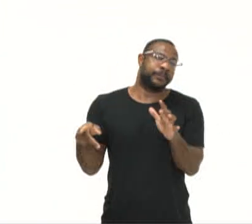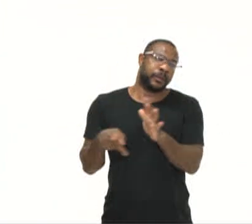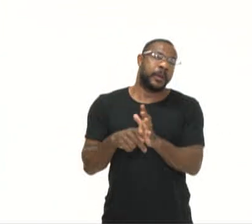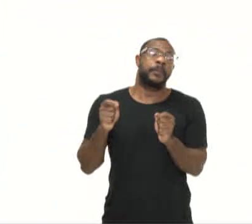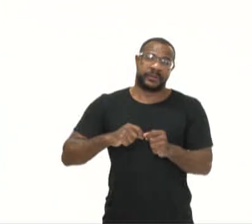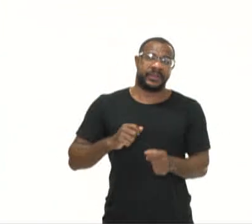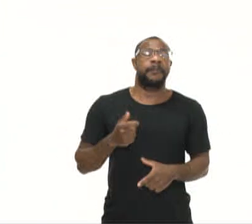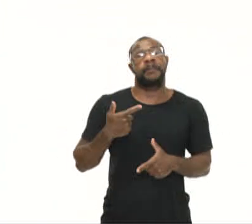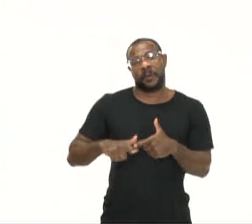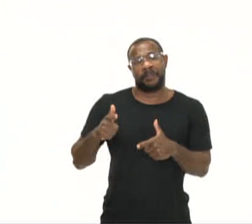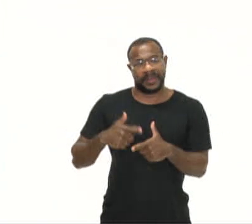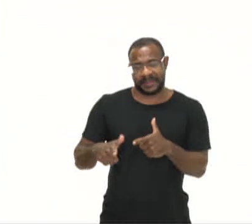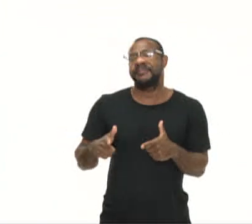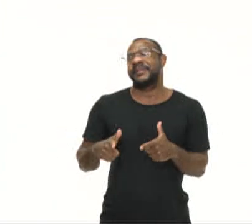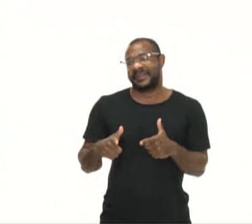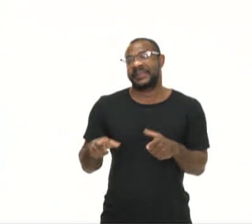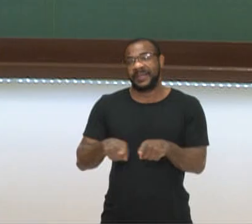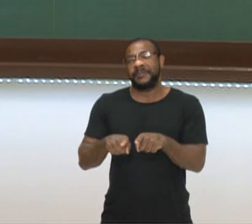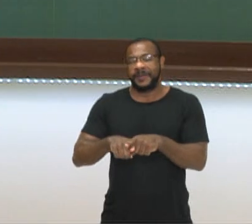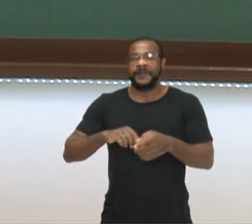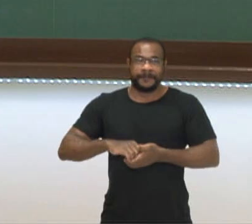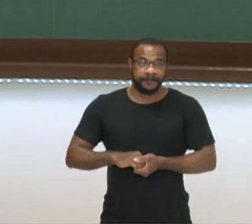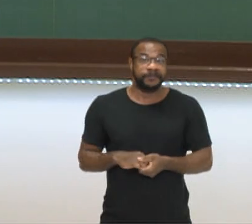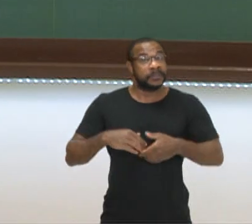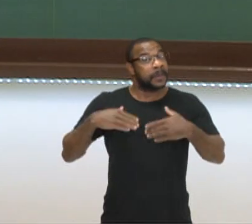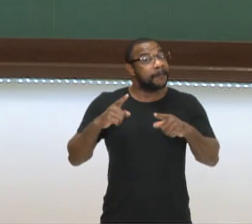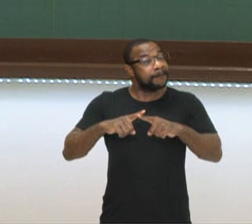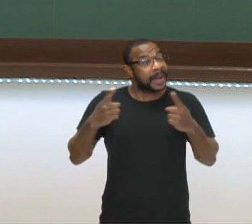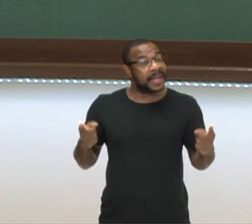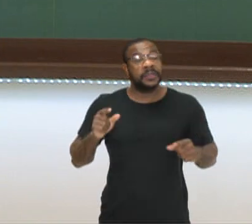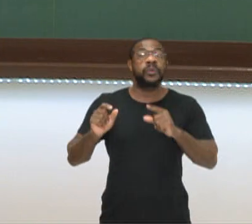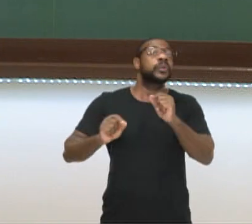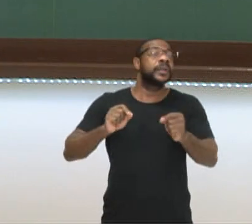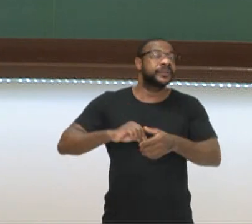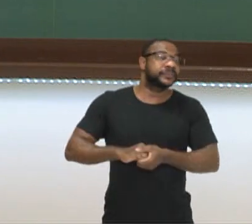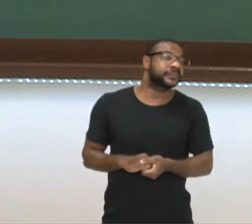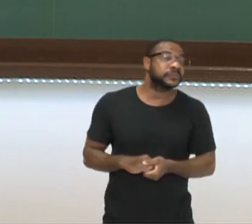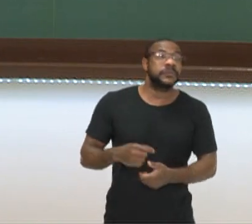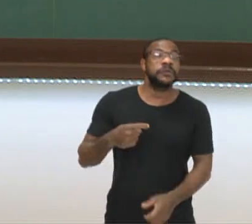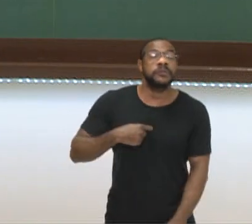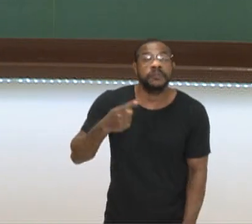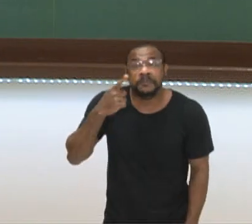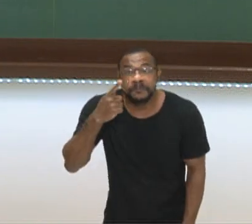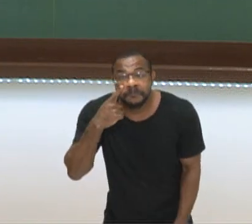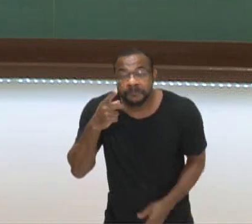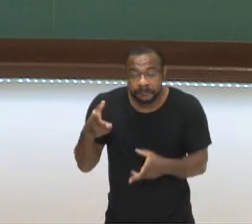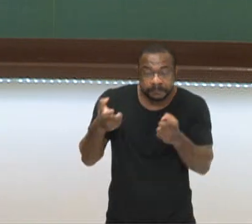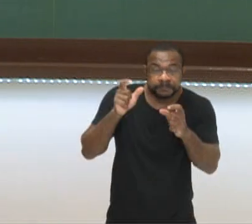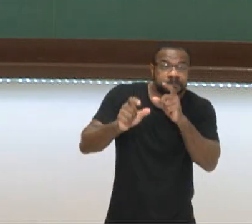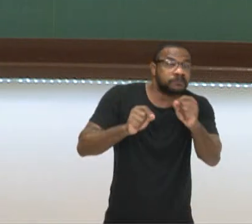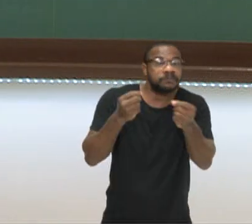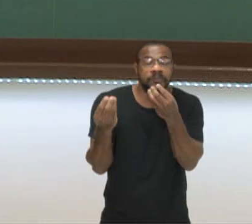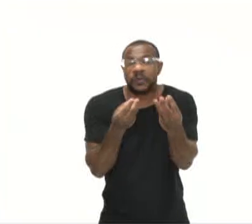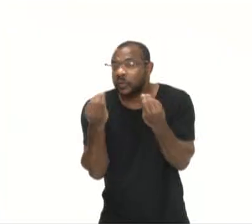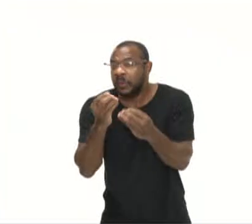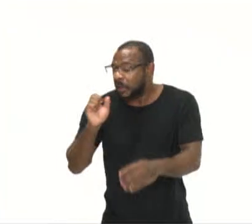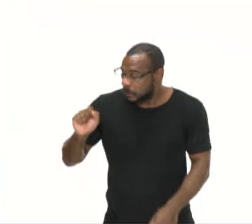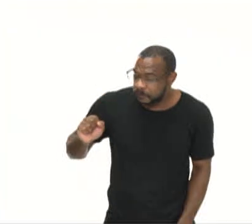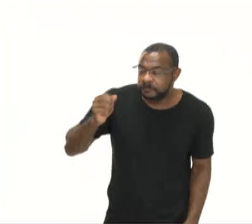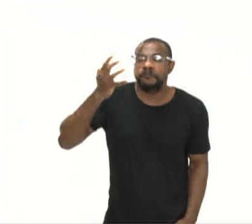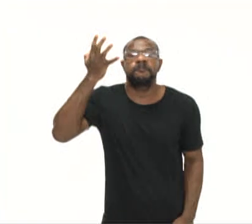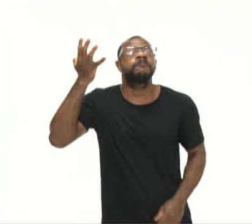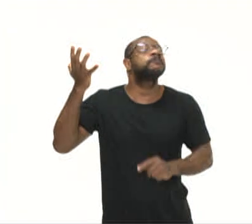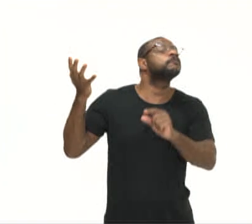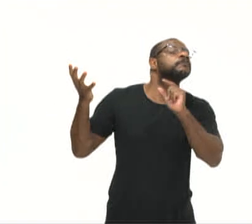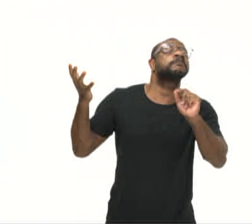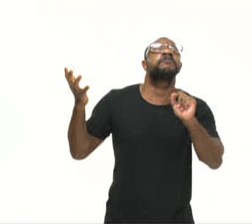causas além de suas fronteiras. Mais ainda, nós vamos ver como é, né, que esses